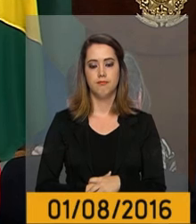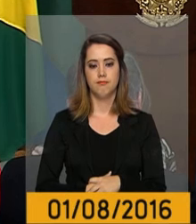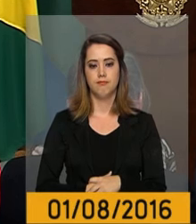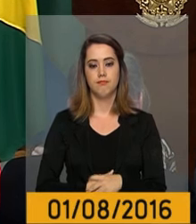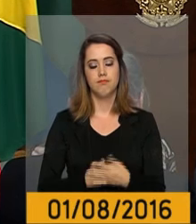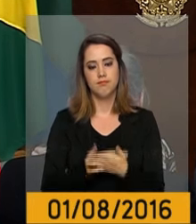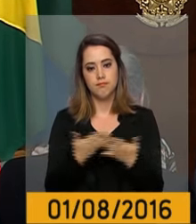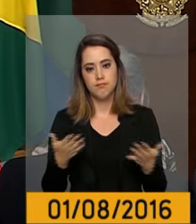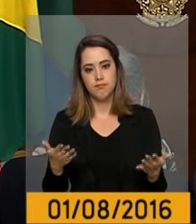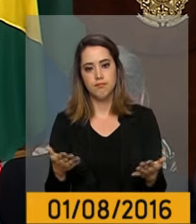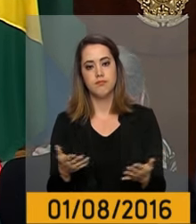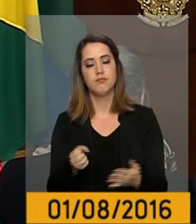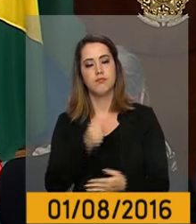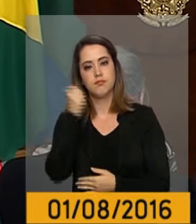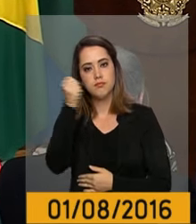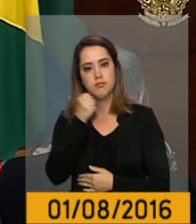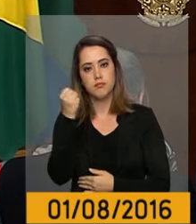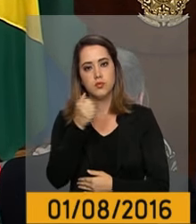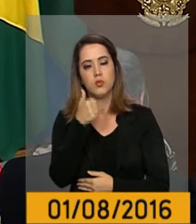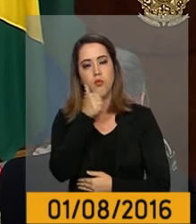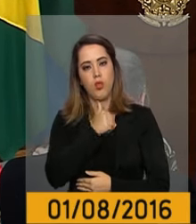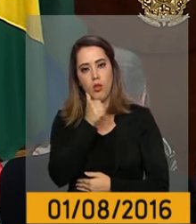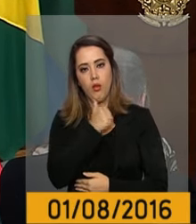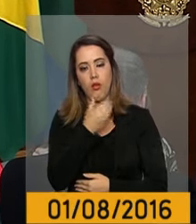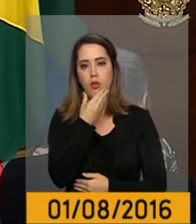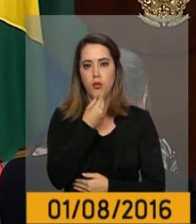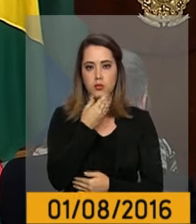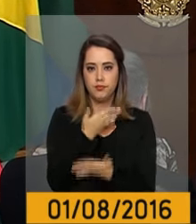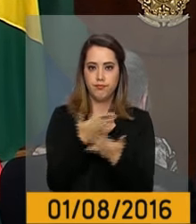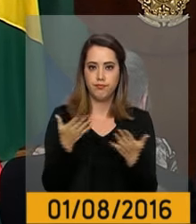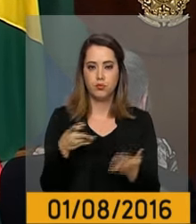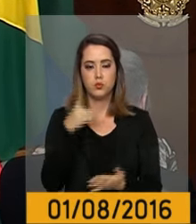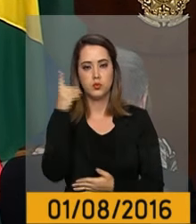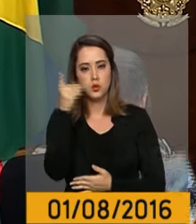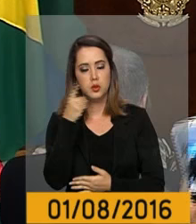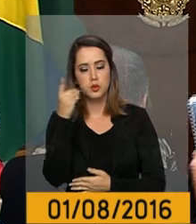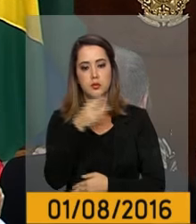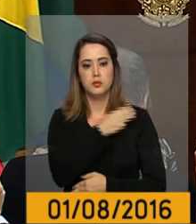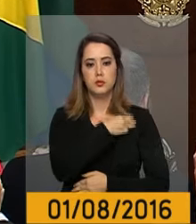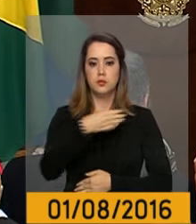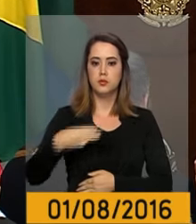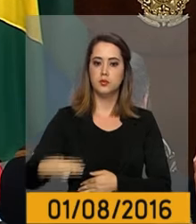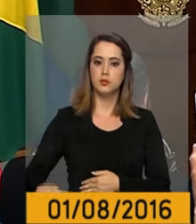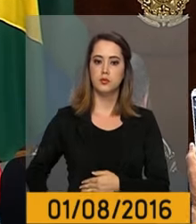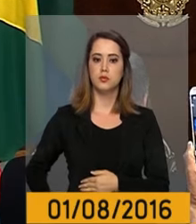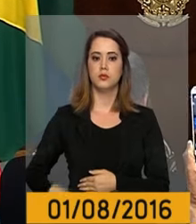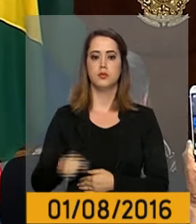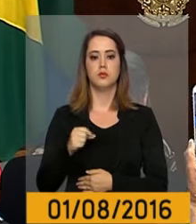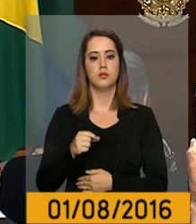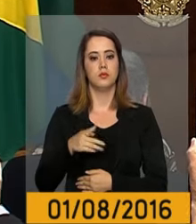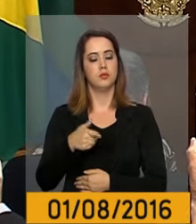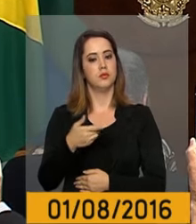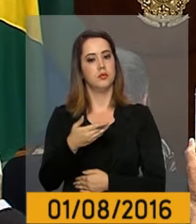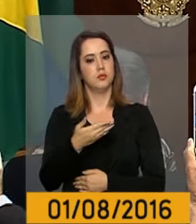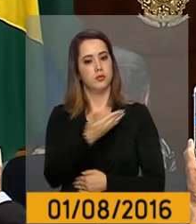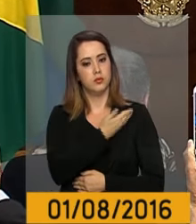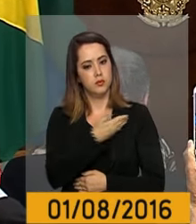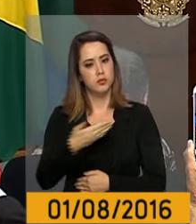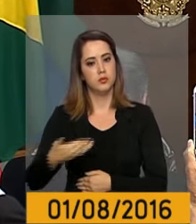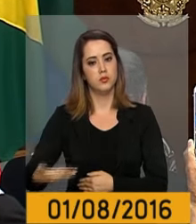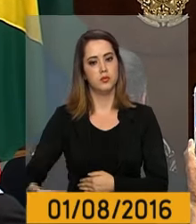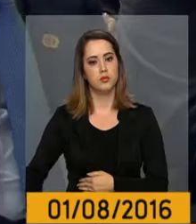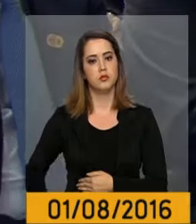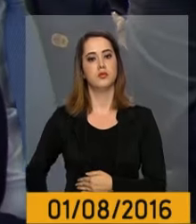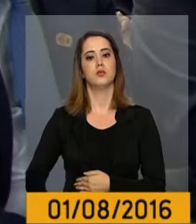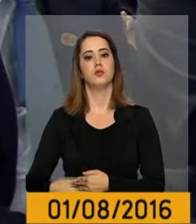Olha, senhores senadores, senadora, senhores deputados, senhor ministro, governador Pedro Taques,